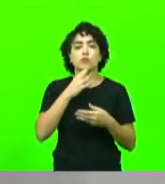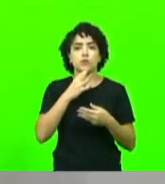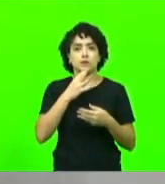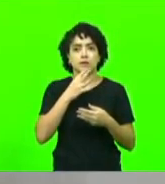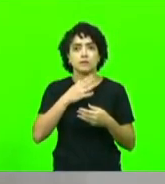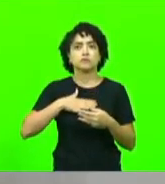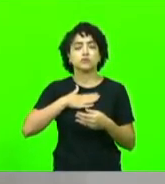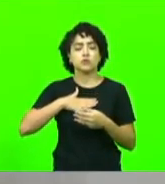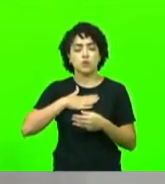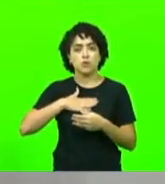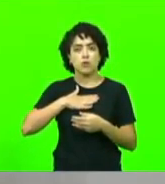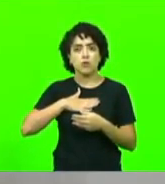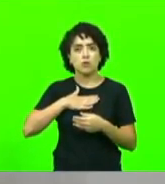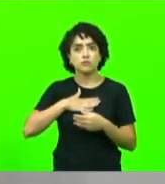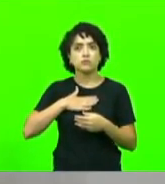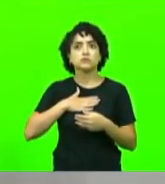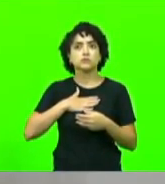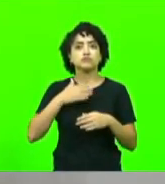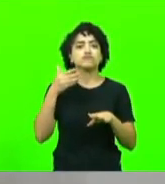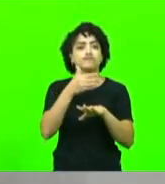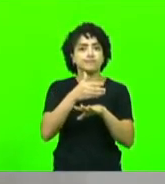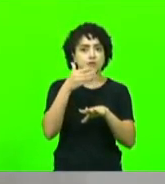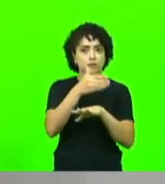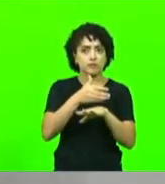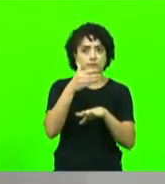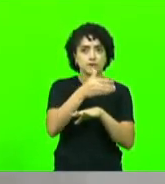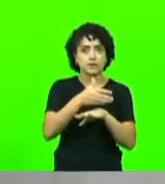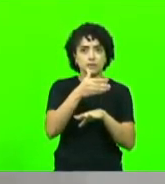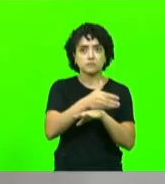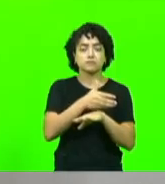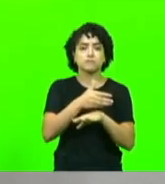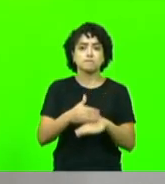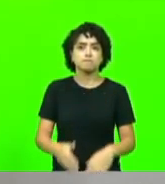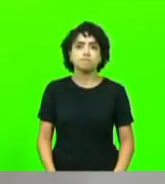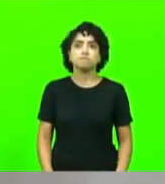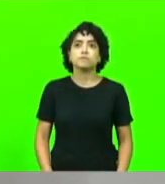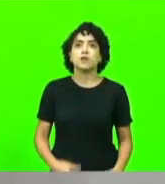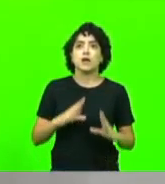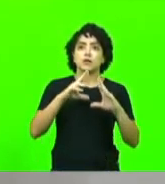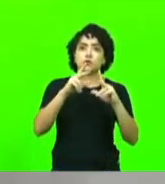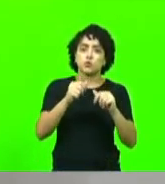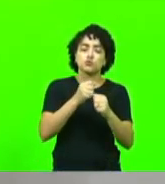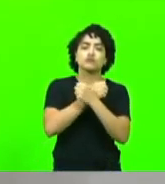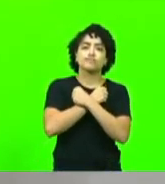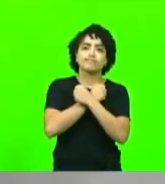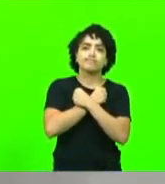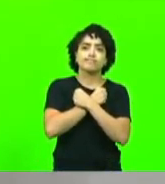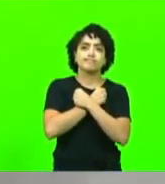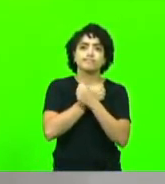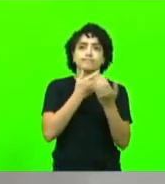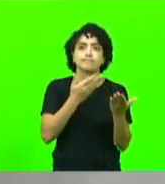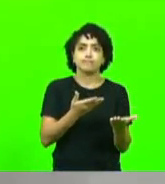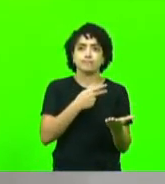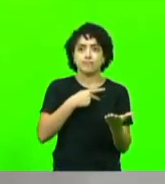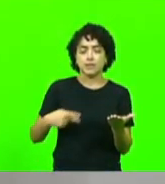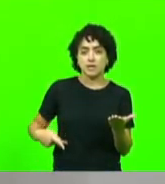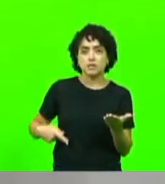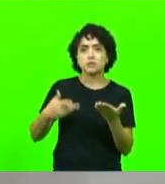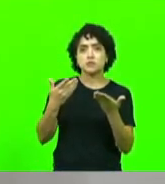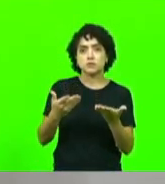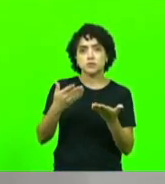cidade, passei muito por lá. A todos, joinvilense, o nosso forte abraço. Presidente, era isso que eu tinha a dizer.